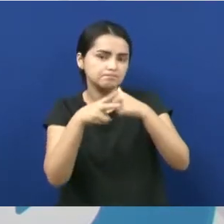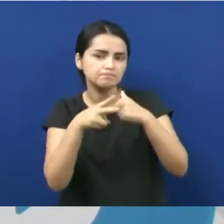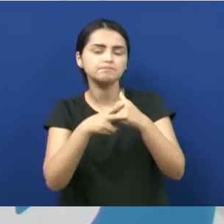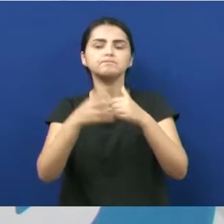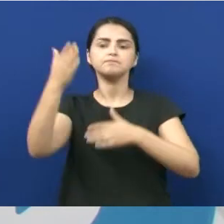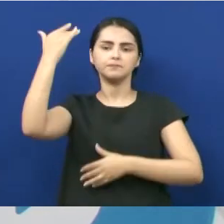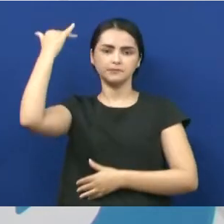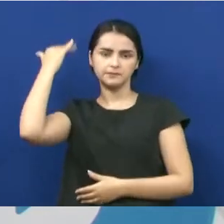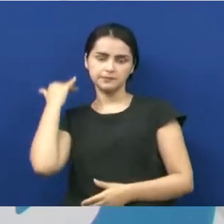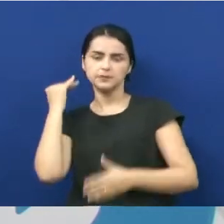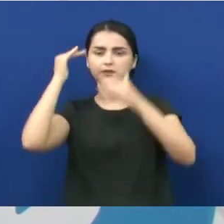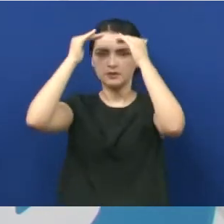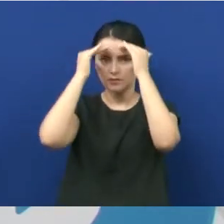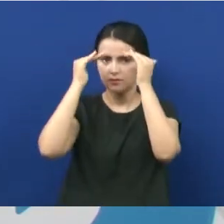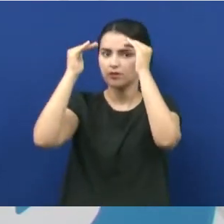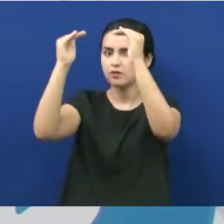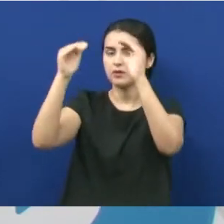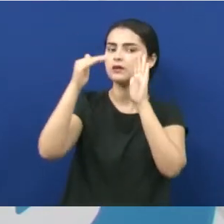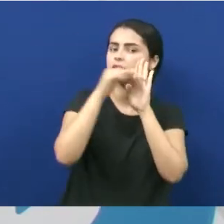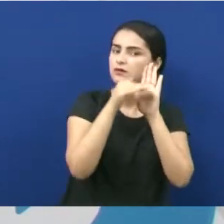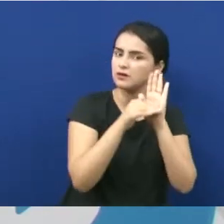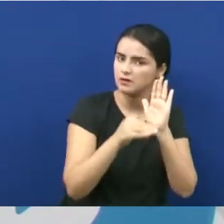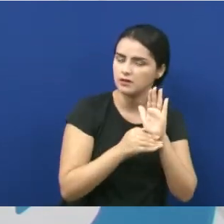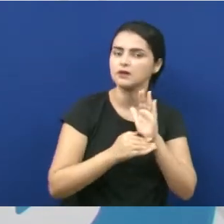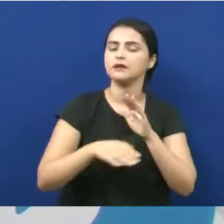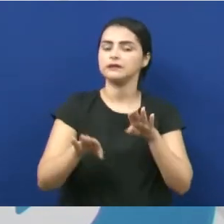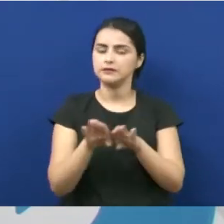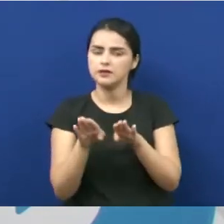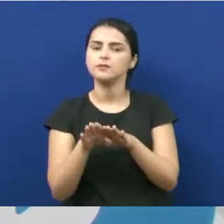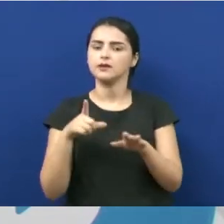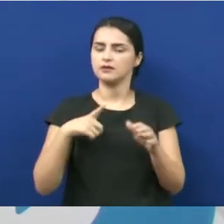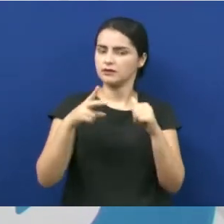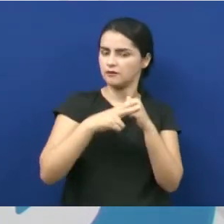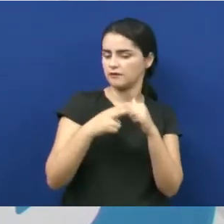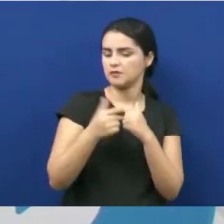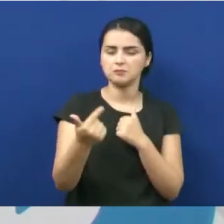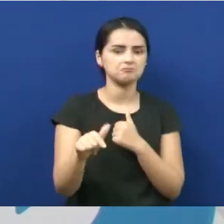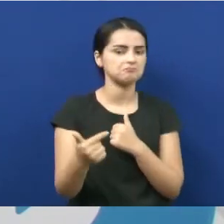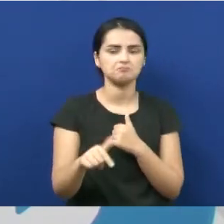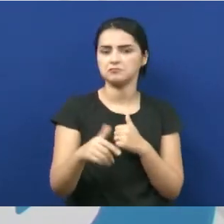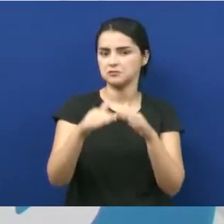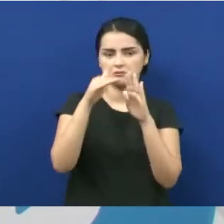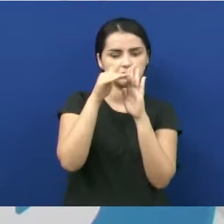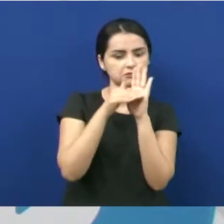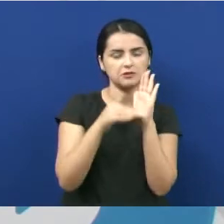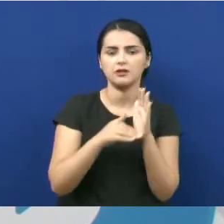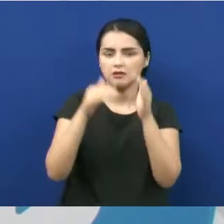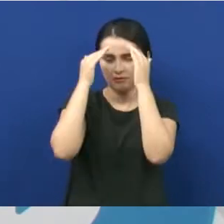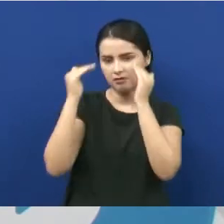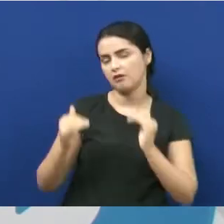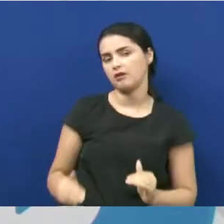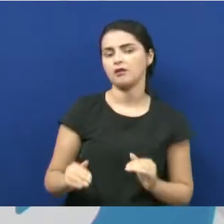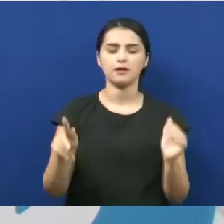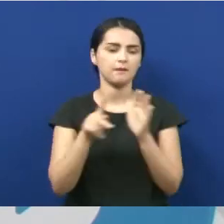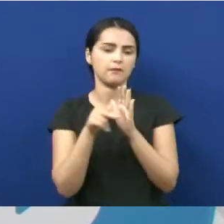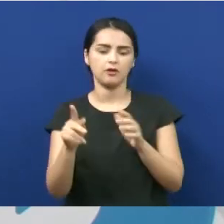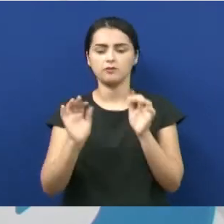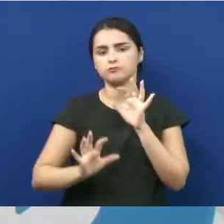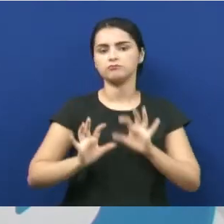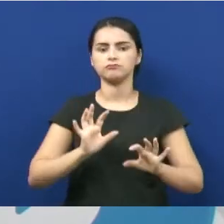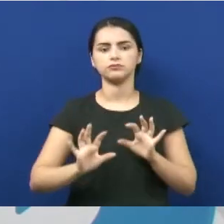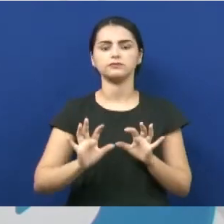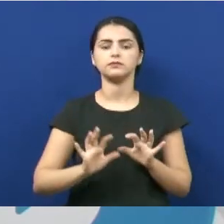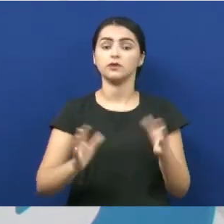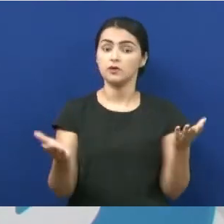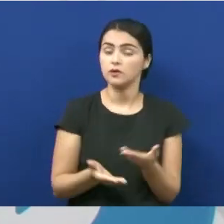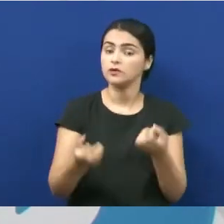para o passado com regras e determinados verbos passam para o passado sem regras, com a sua própria forma. E hoje vamos falar desses verbos.